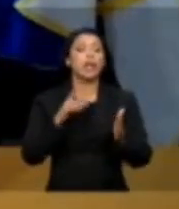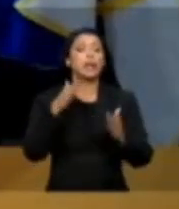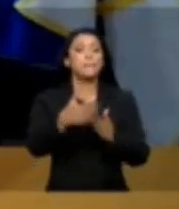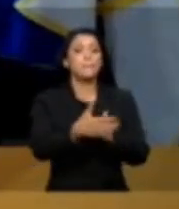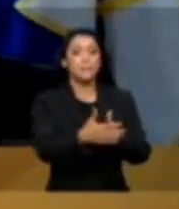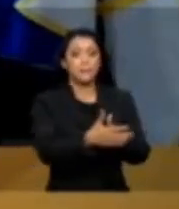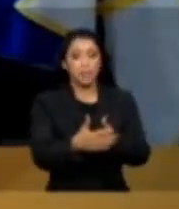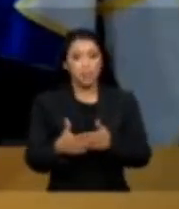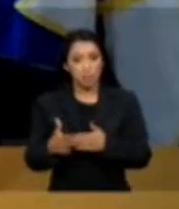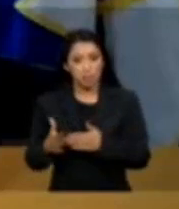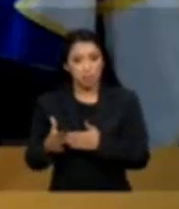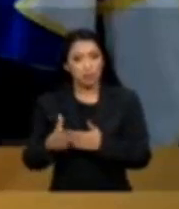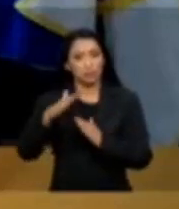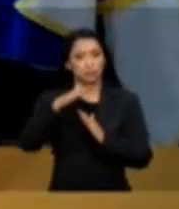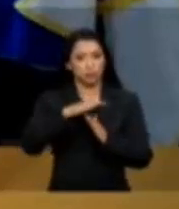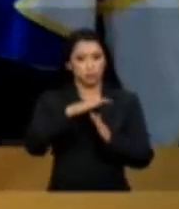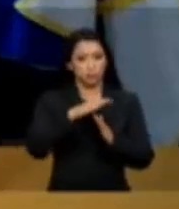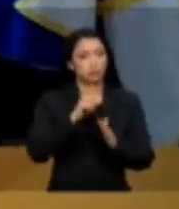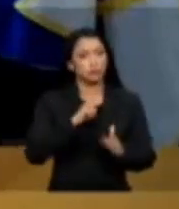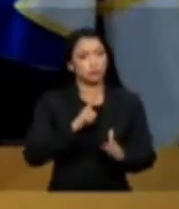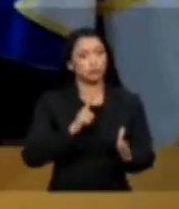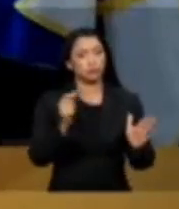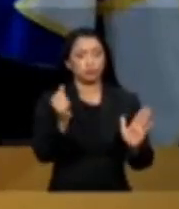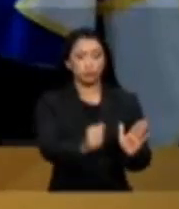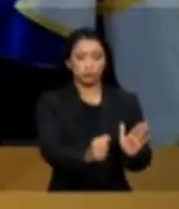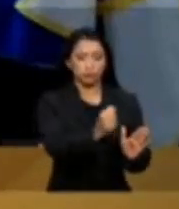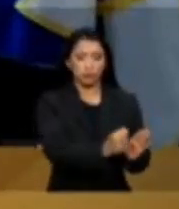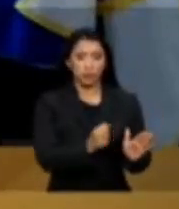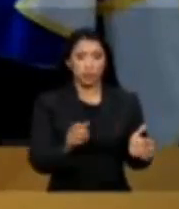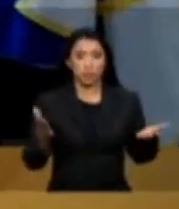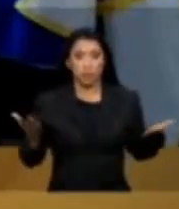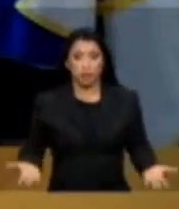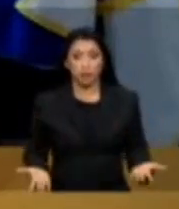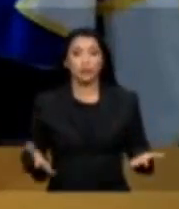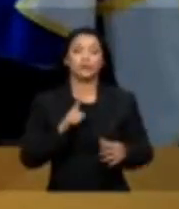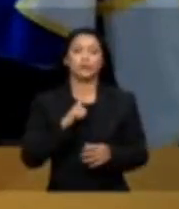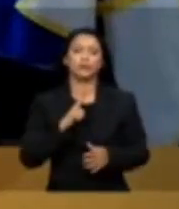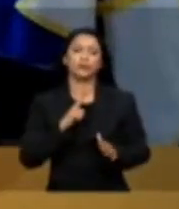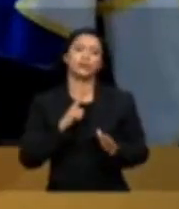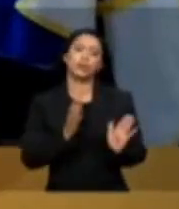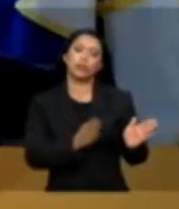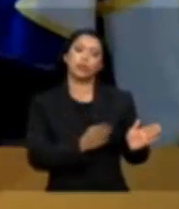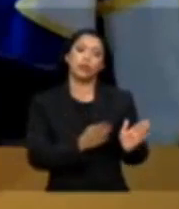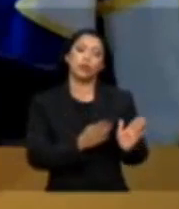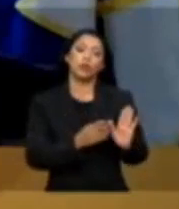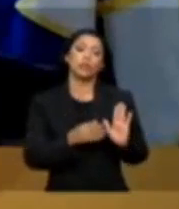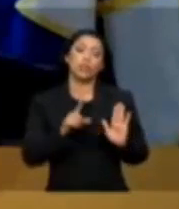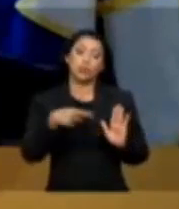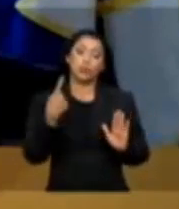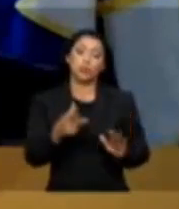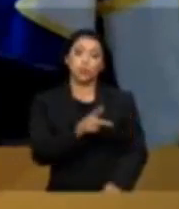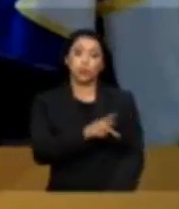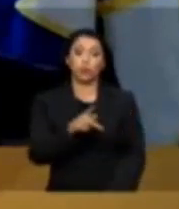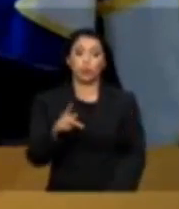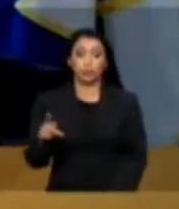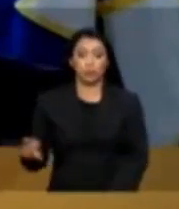indígena e determinando a sua demarcação. Por fim, coroando o processo descrito, o presidente da República,